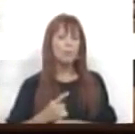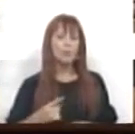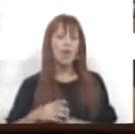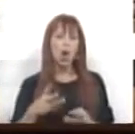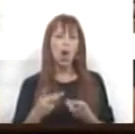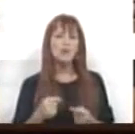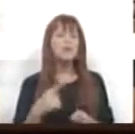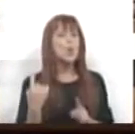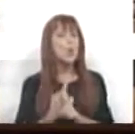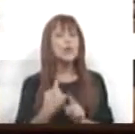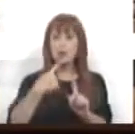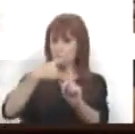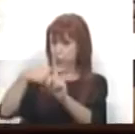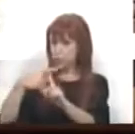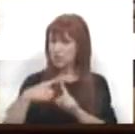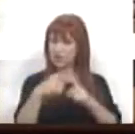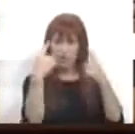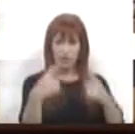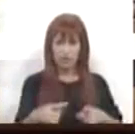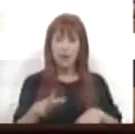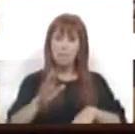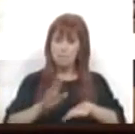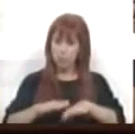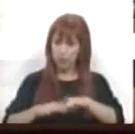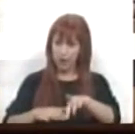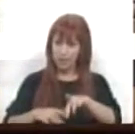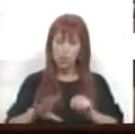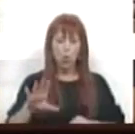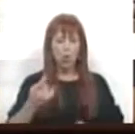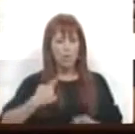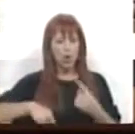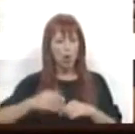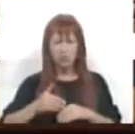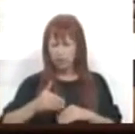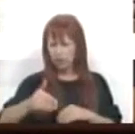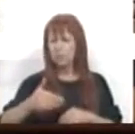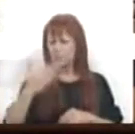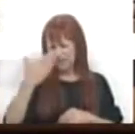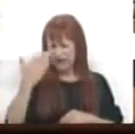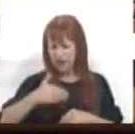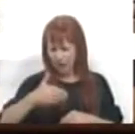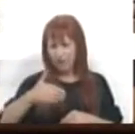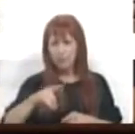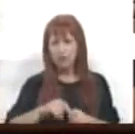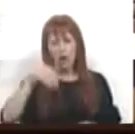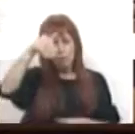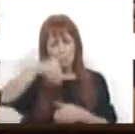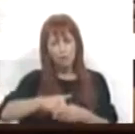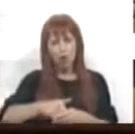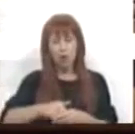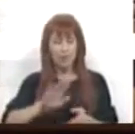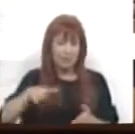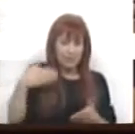este orçamento tem coisas positivas. E por isso, quando nós daqui a alguns dias votarmos